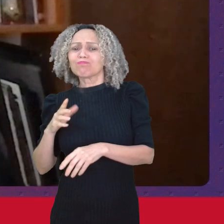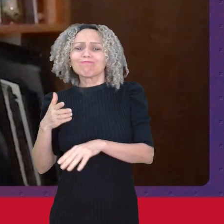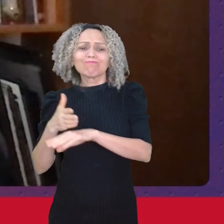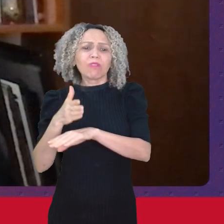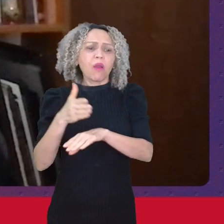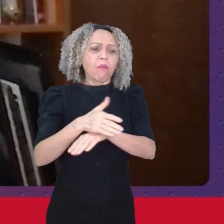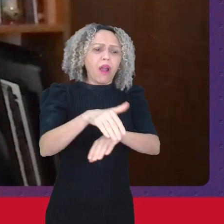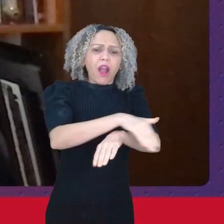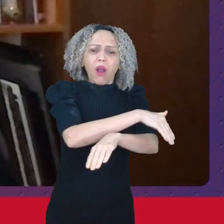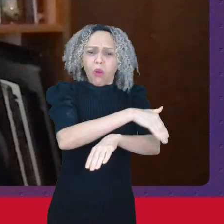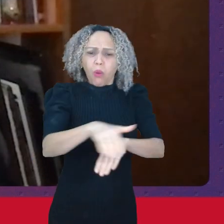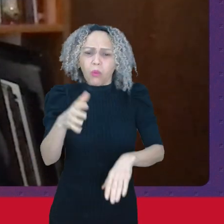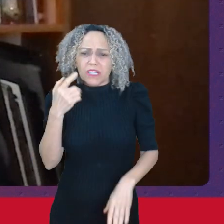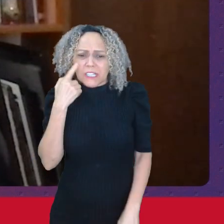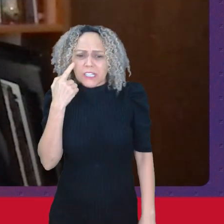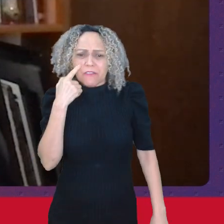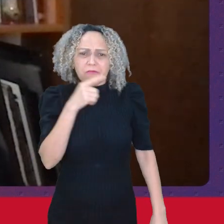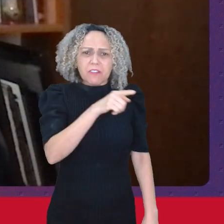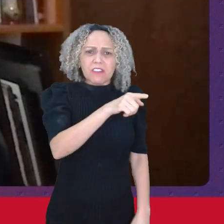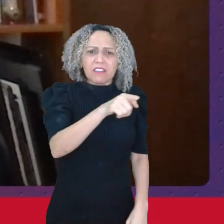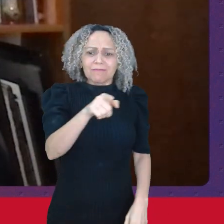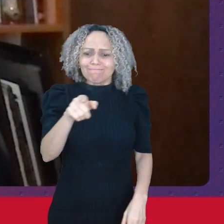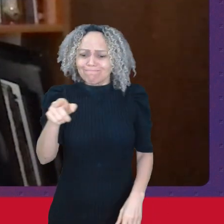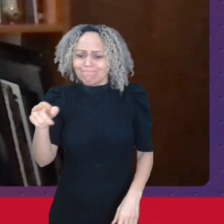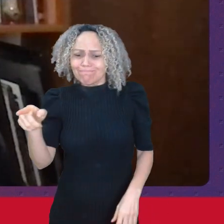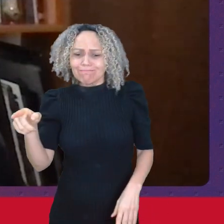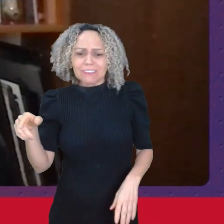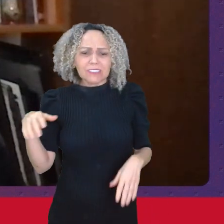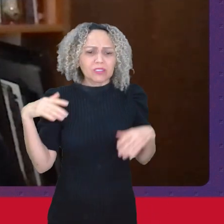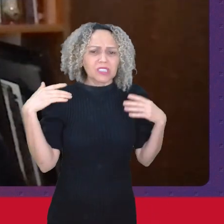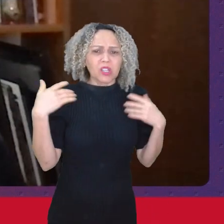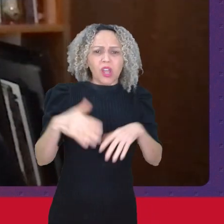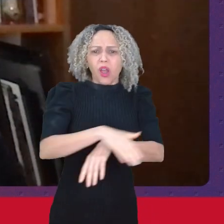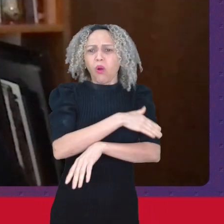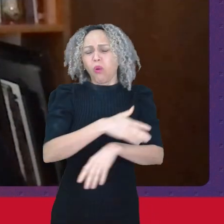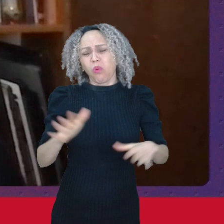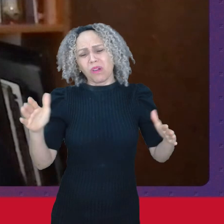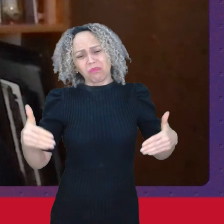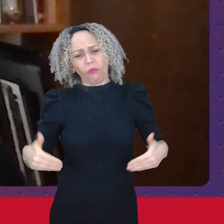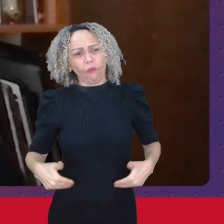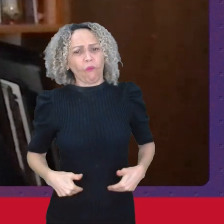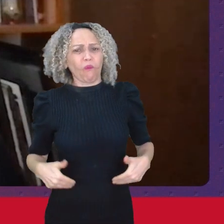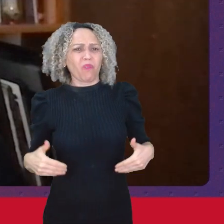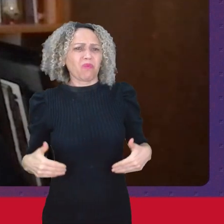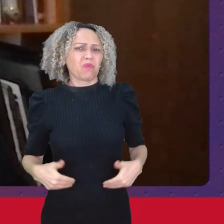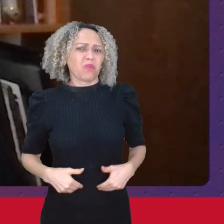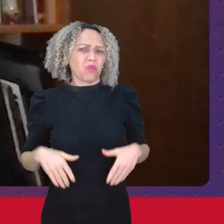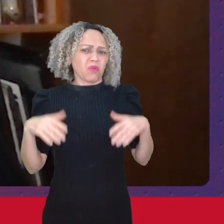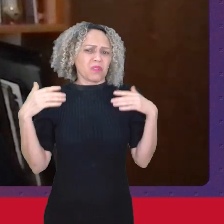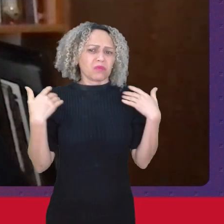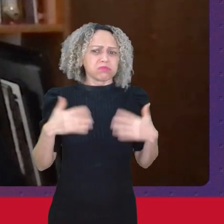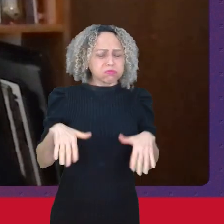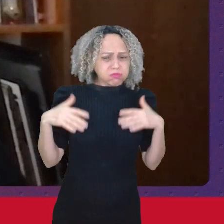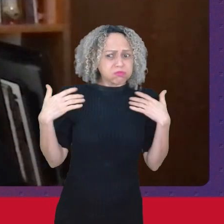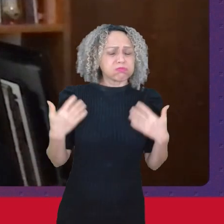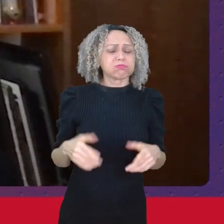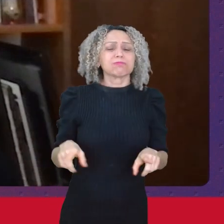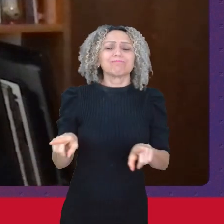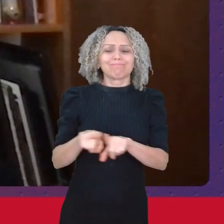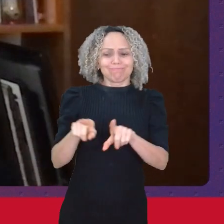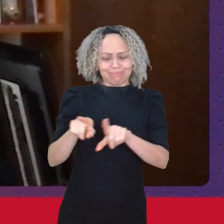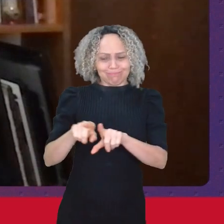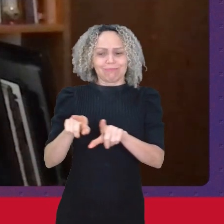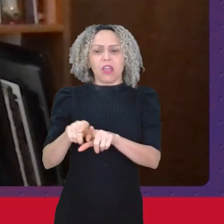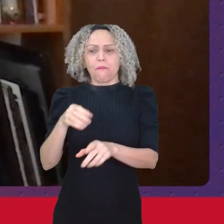convive com essa situação no dia a dia, mas a imprensa também, a grande imprensa, começou a falar muito sobre